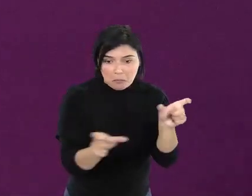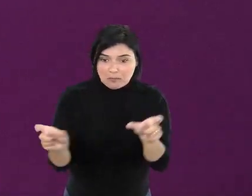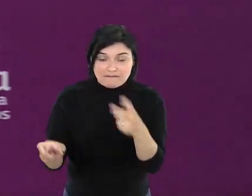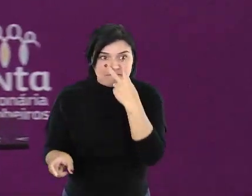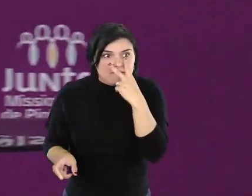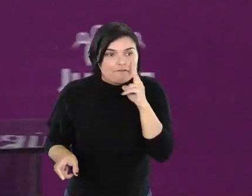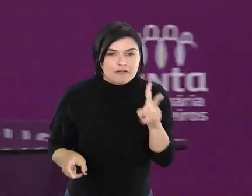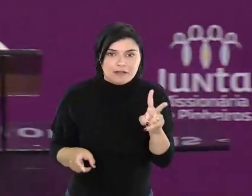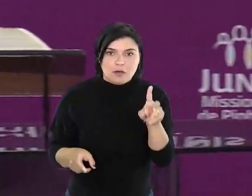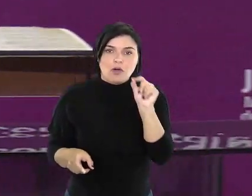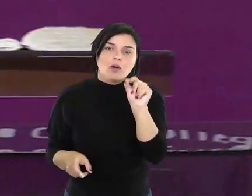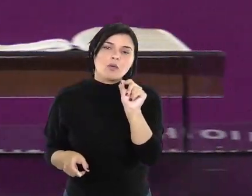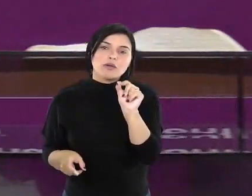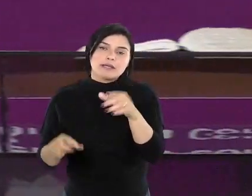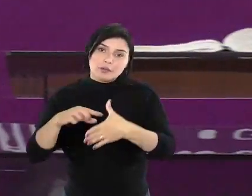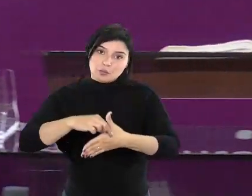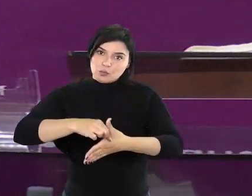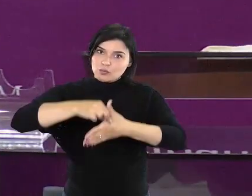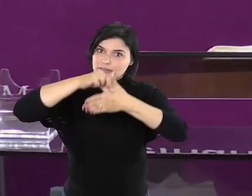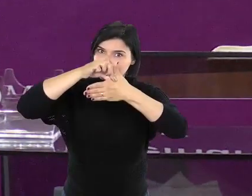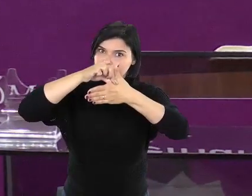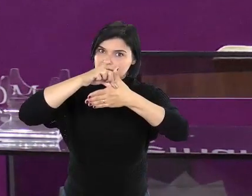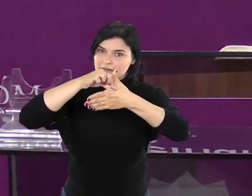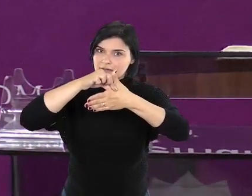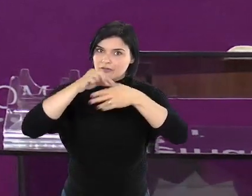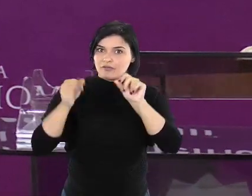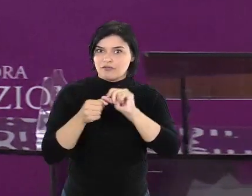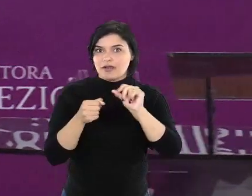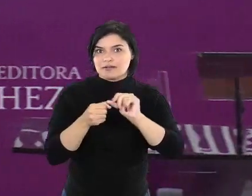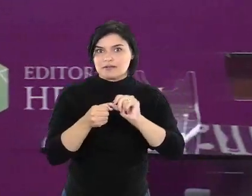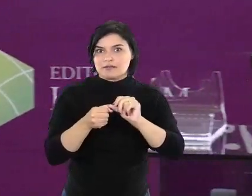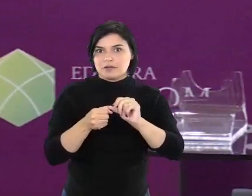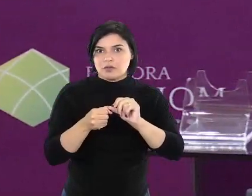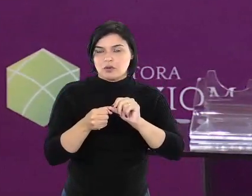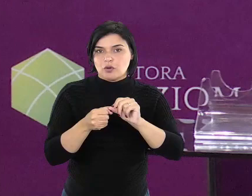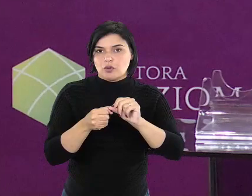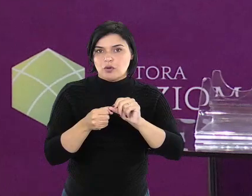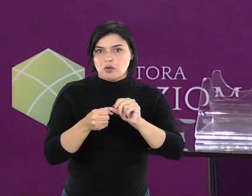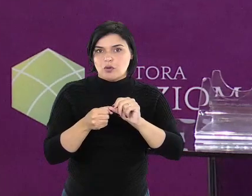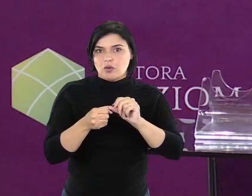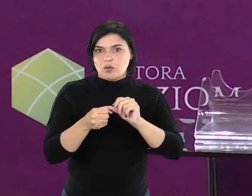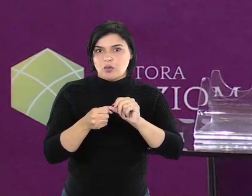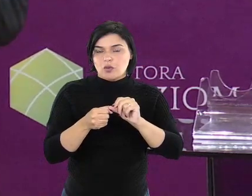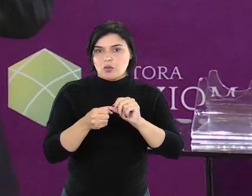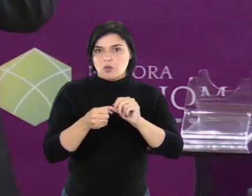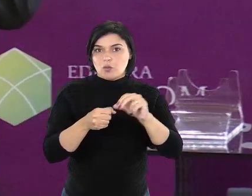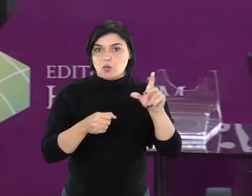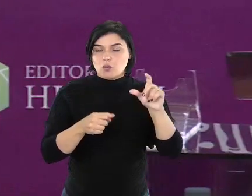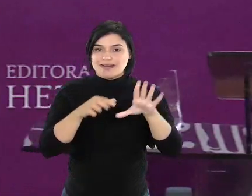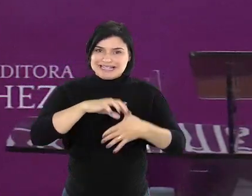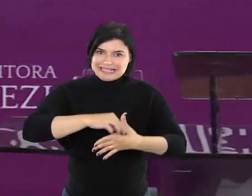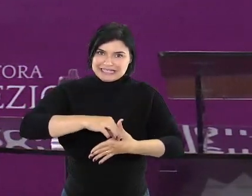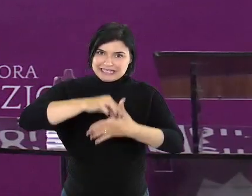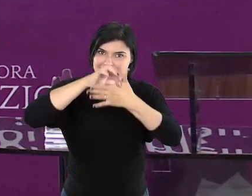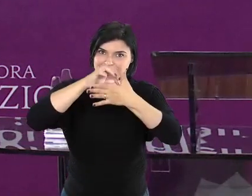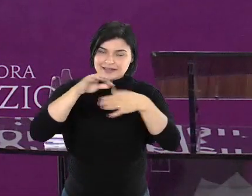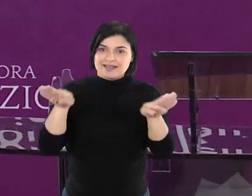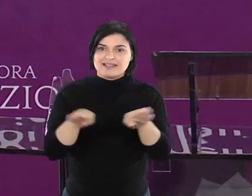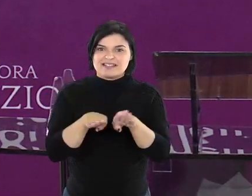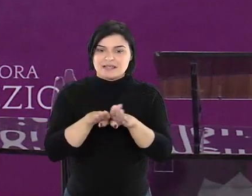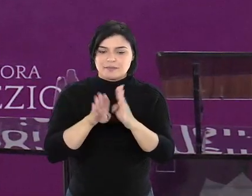significa que nós estamos dispostos as pessoas e aos